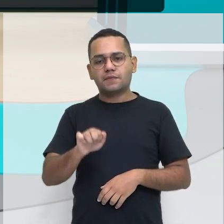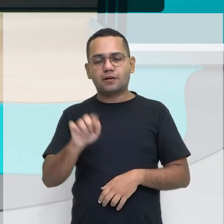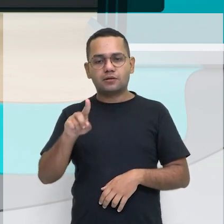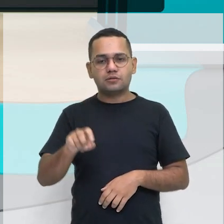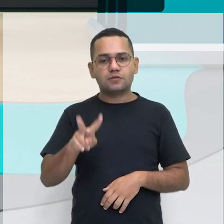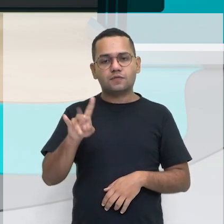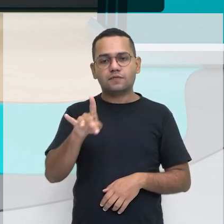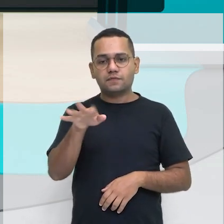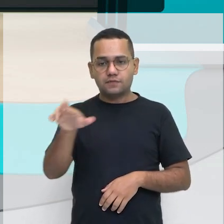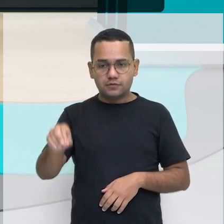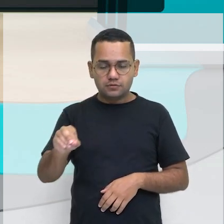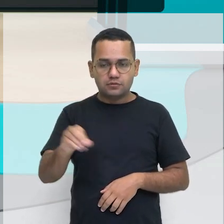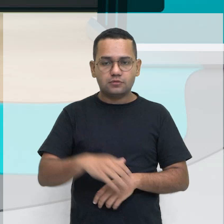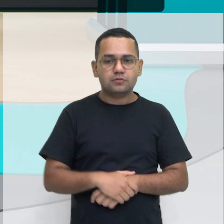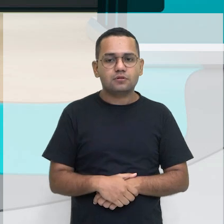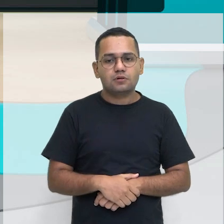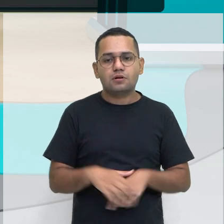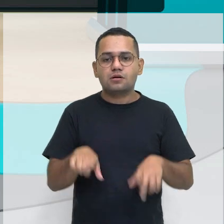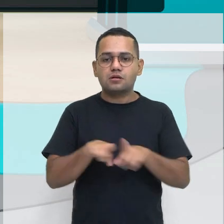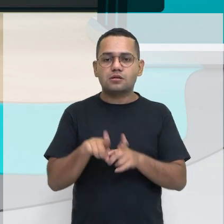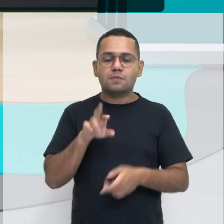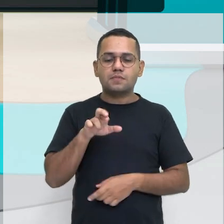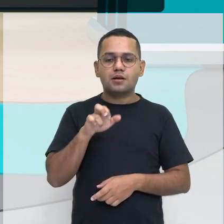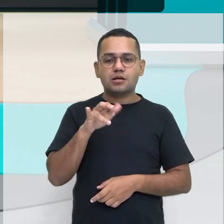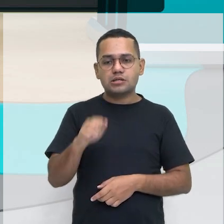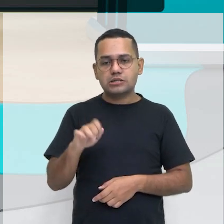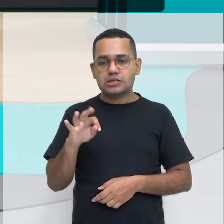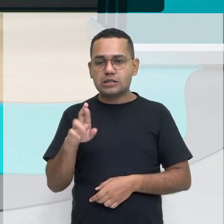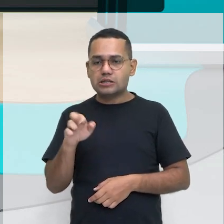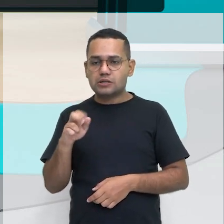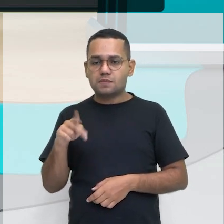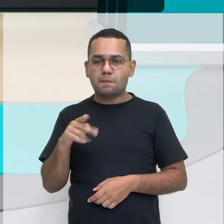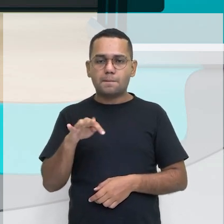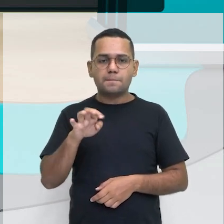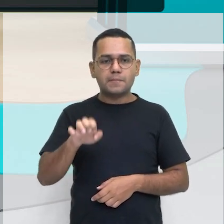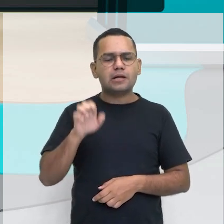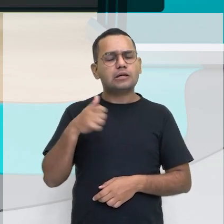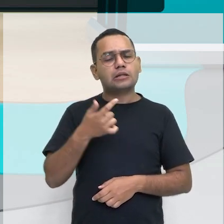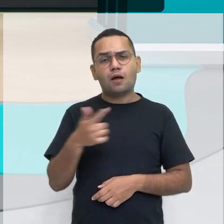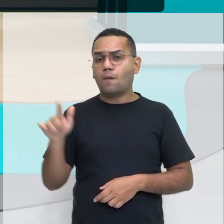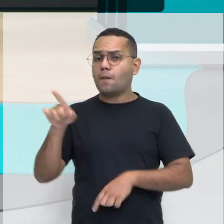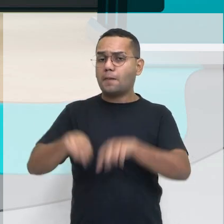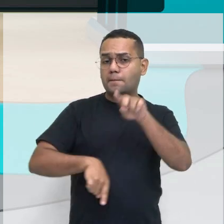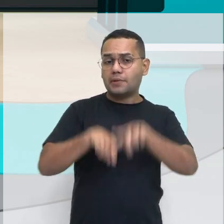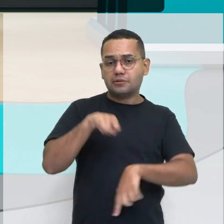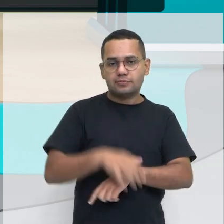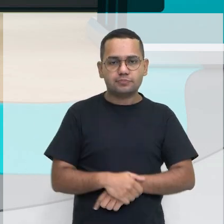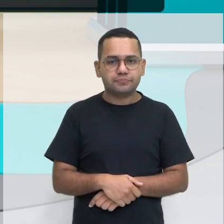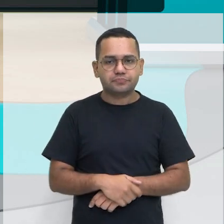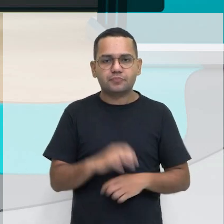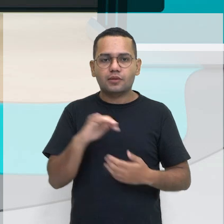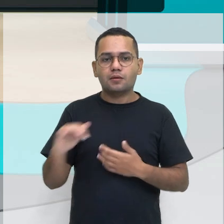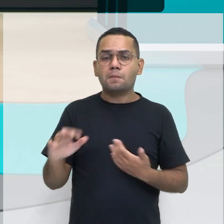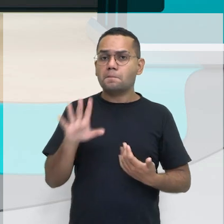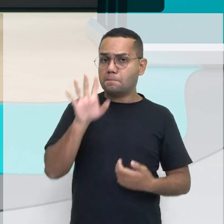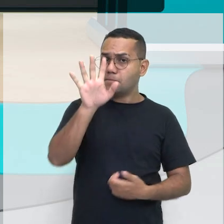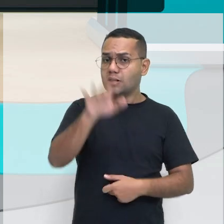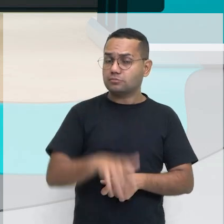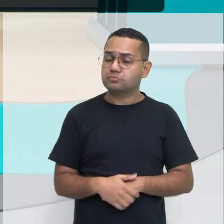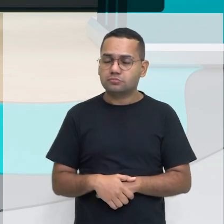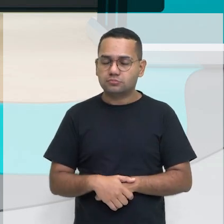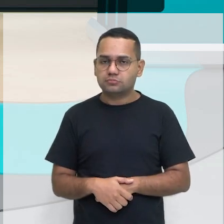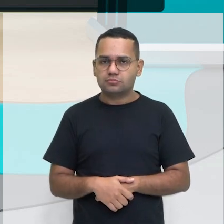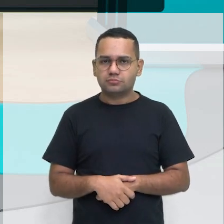de receber roupas e acessórios. Então, se não fosse o tamanho de